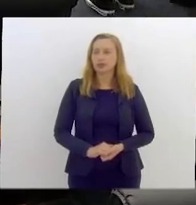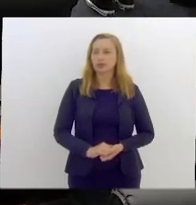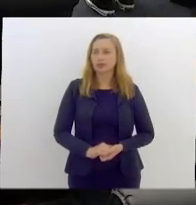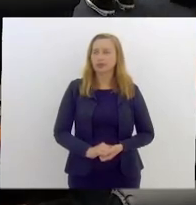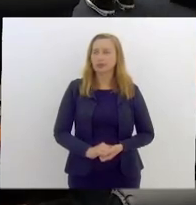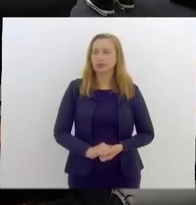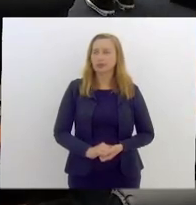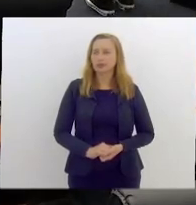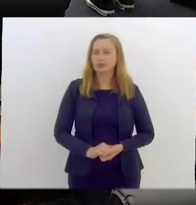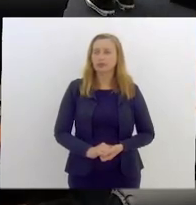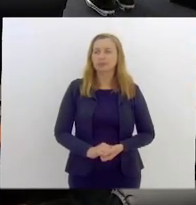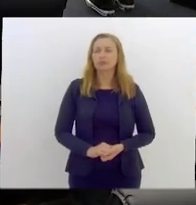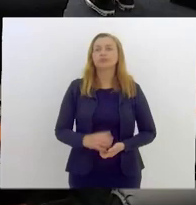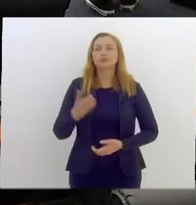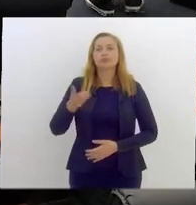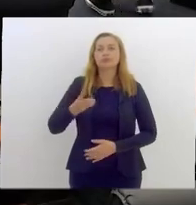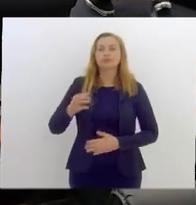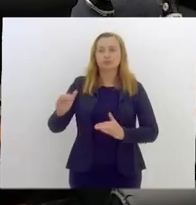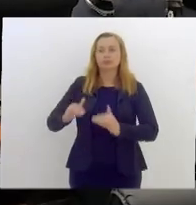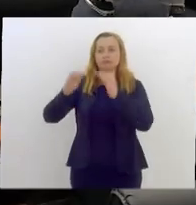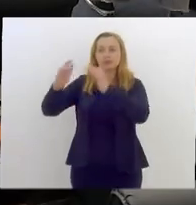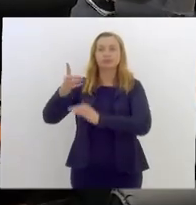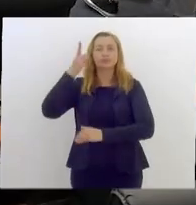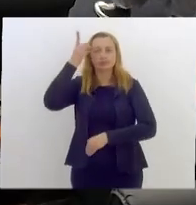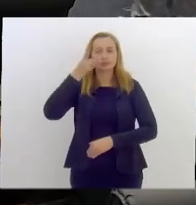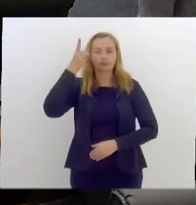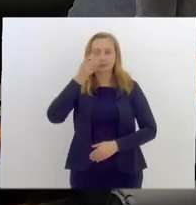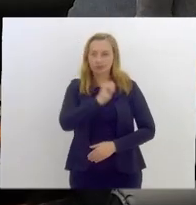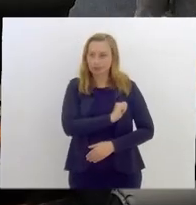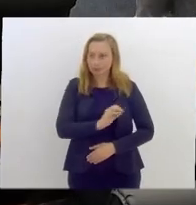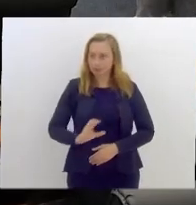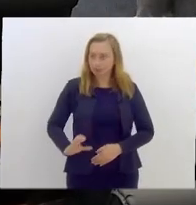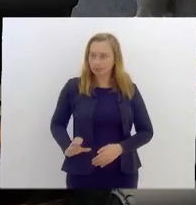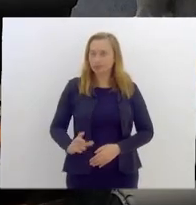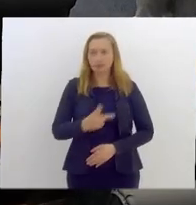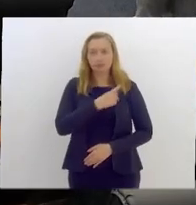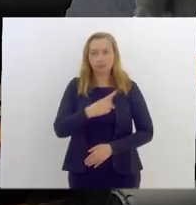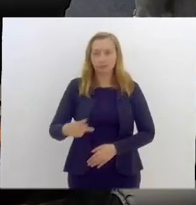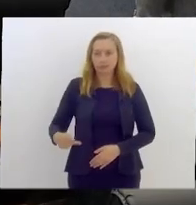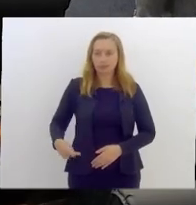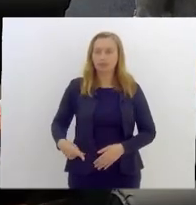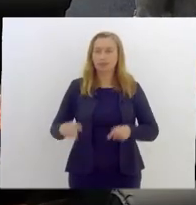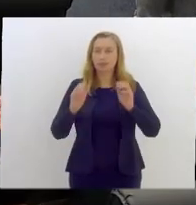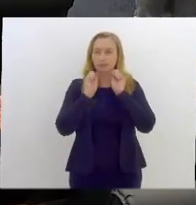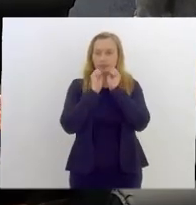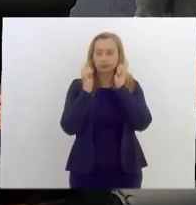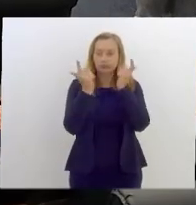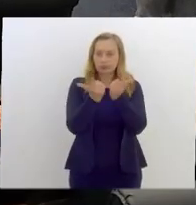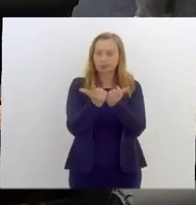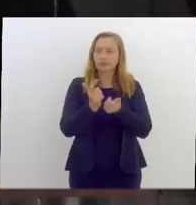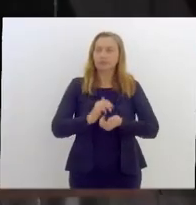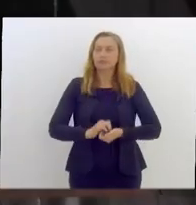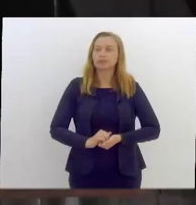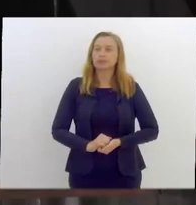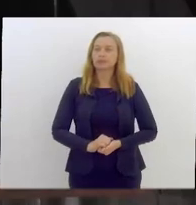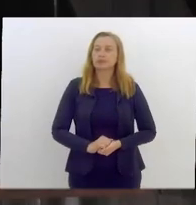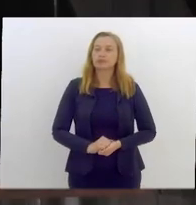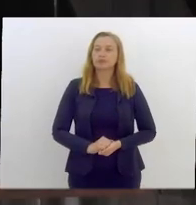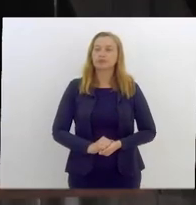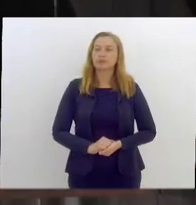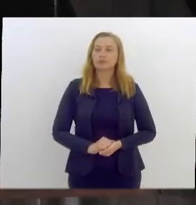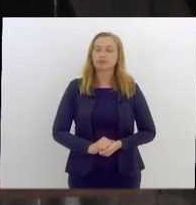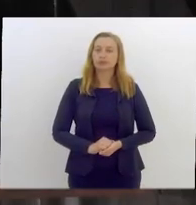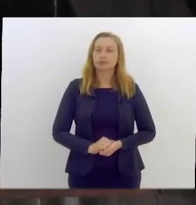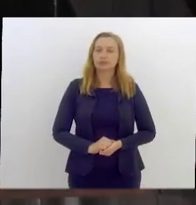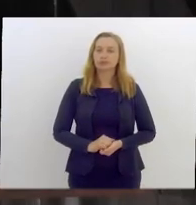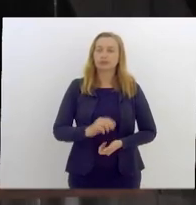Excelentíssimo senhor deputado André Siciliano, presidente da Assembleia Legislativa do Estado do Rio de Janeiro,